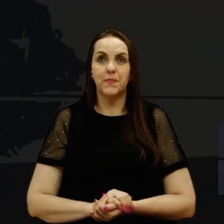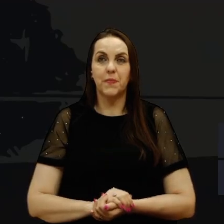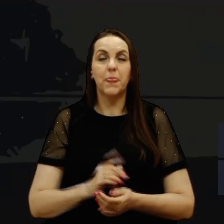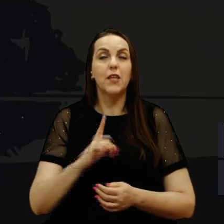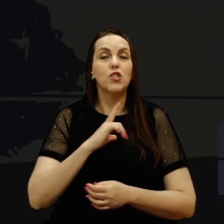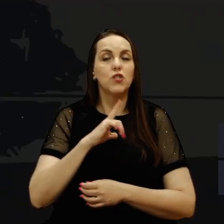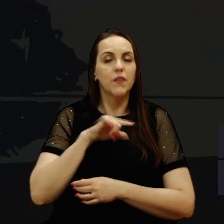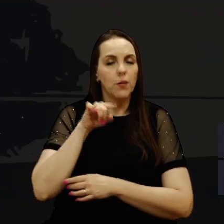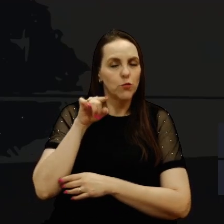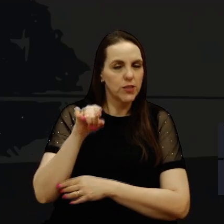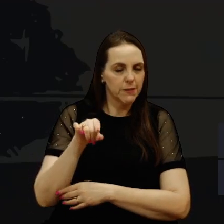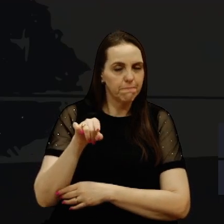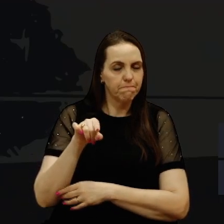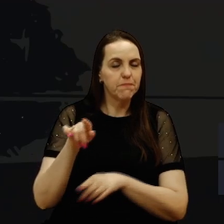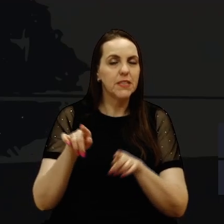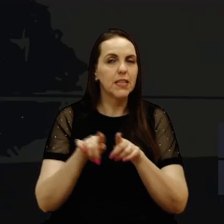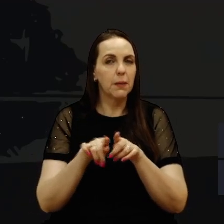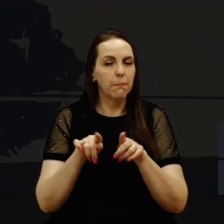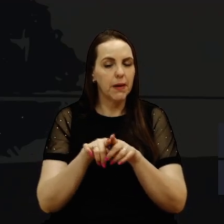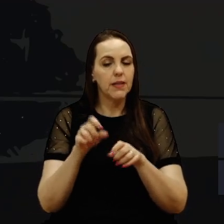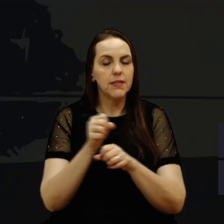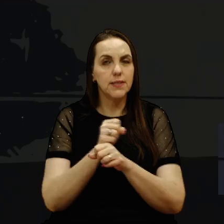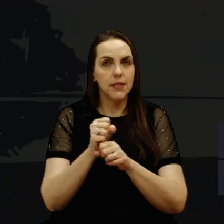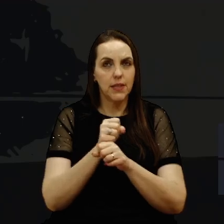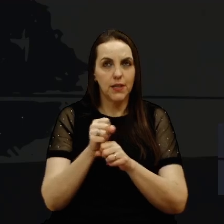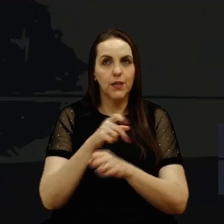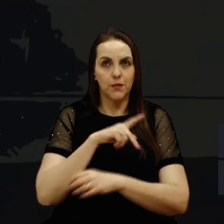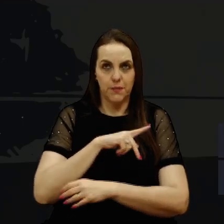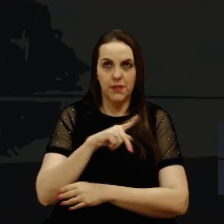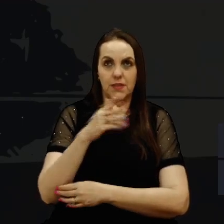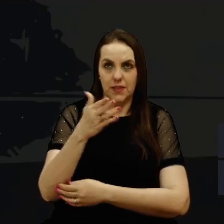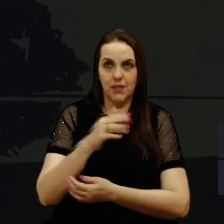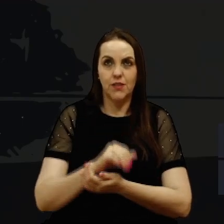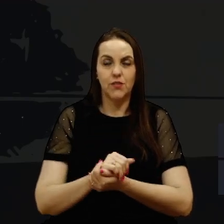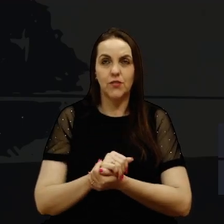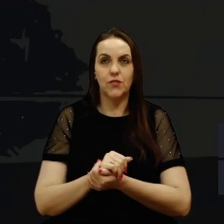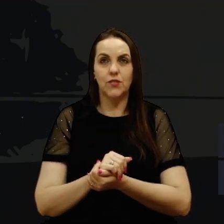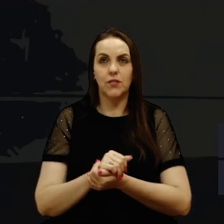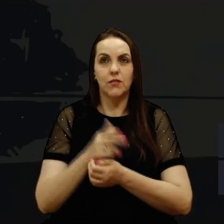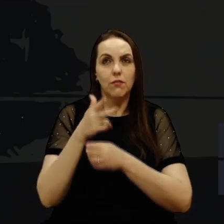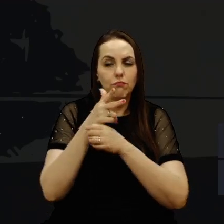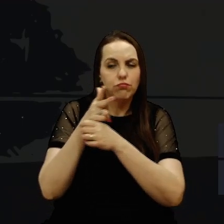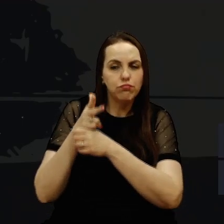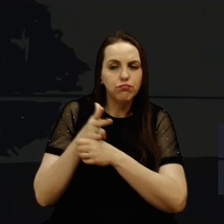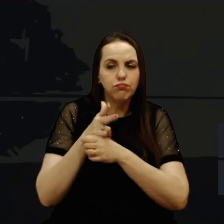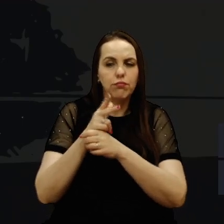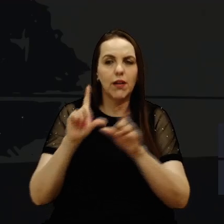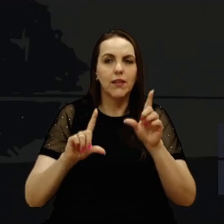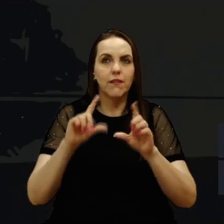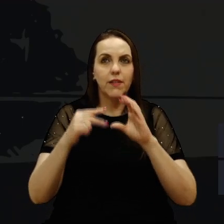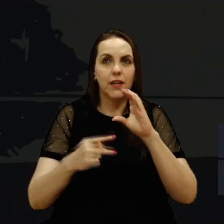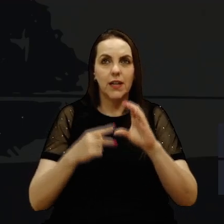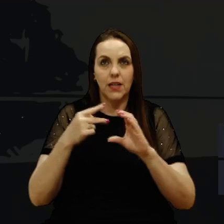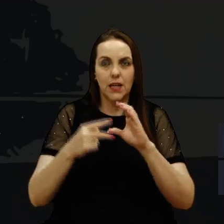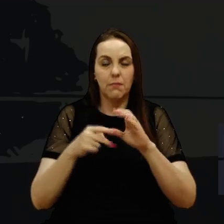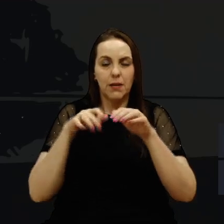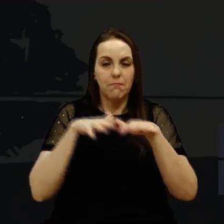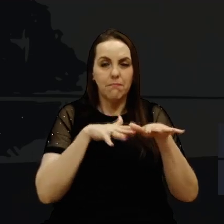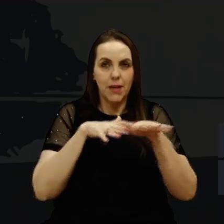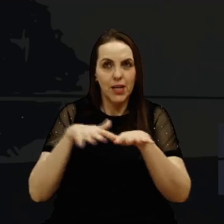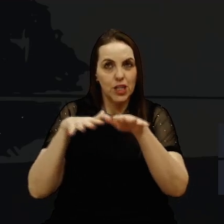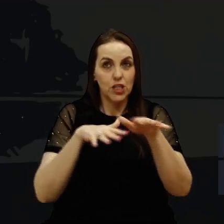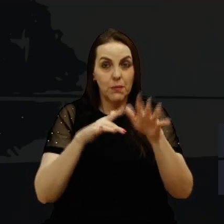Tivemos ali também esse ano, presidente, a cobertura, né, da TV Câmara ali na Marcha para Jesus,